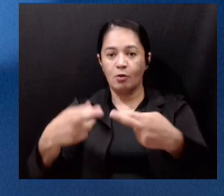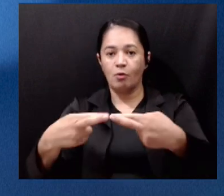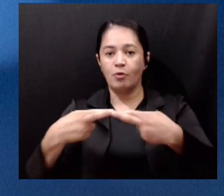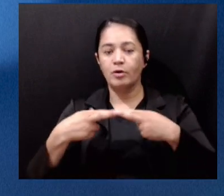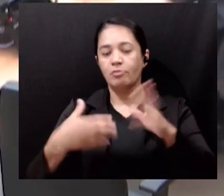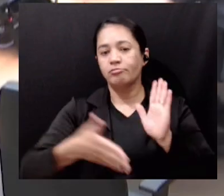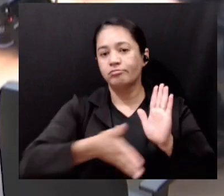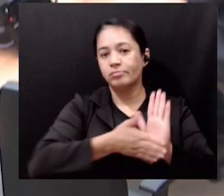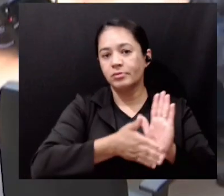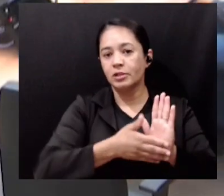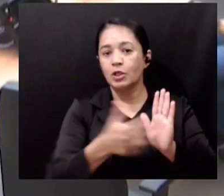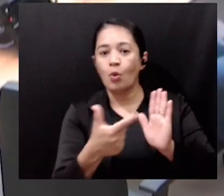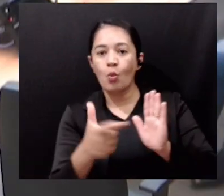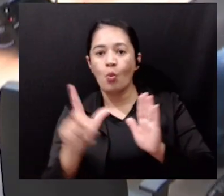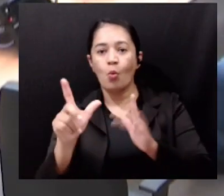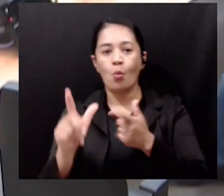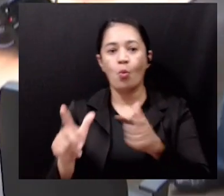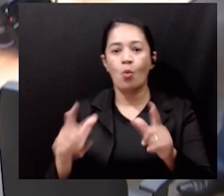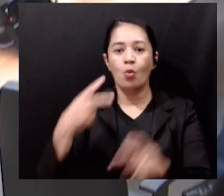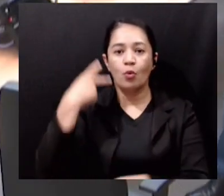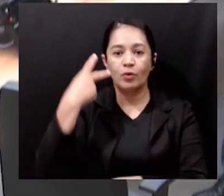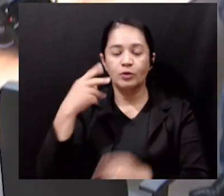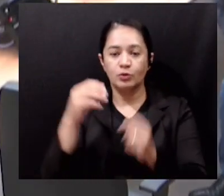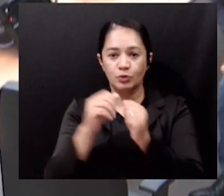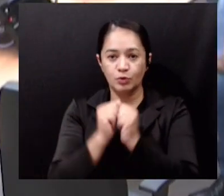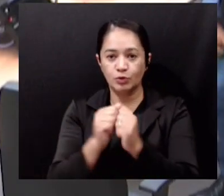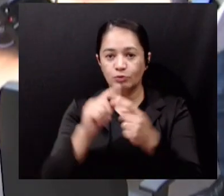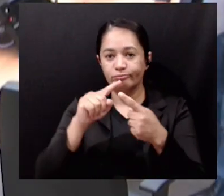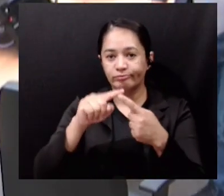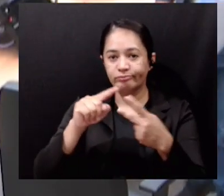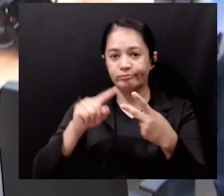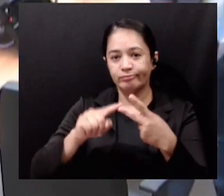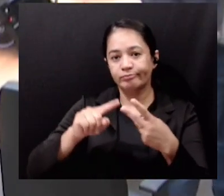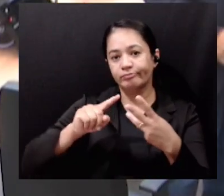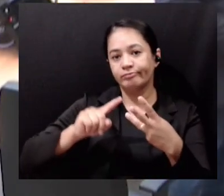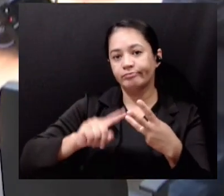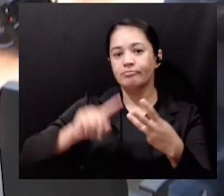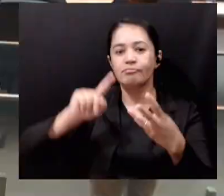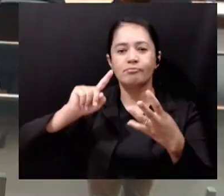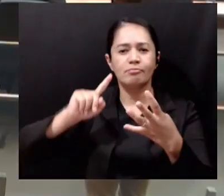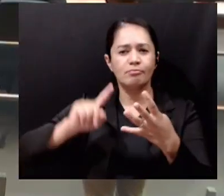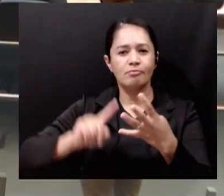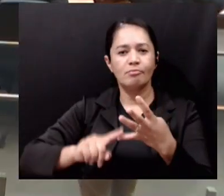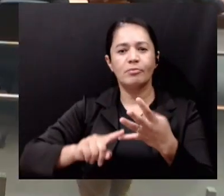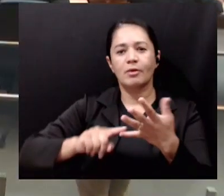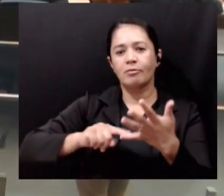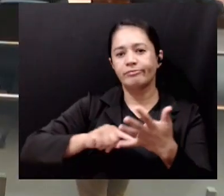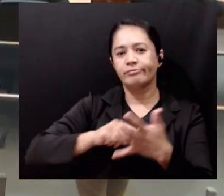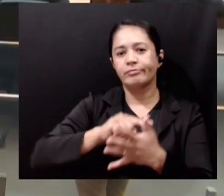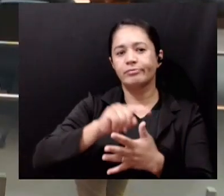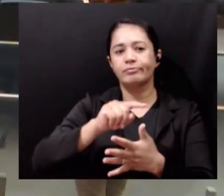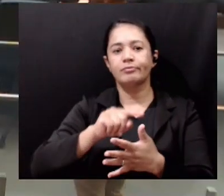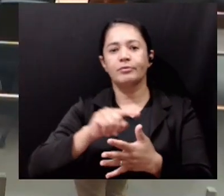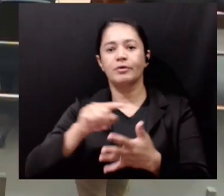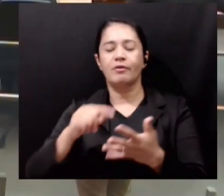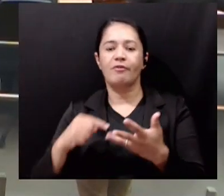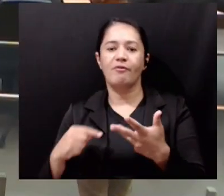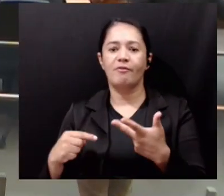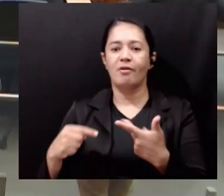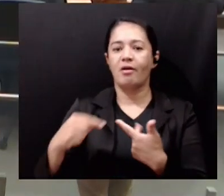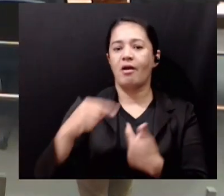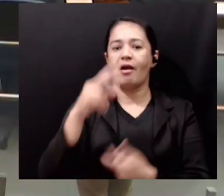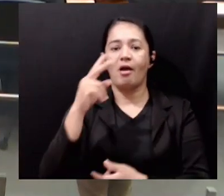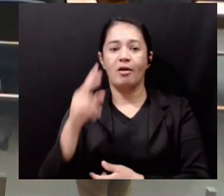outros vereadores: Edson Ribeiro, Felipe Marquesi, Guilherme Teixeira, Herbert Ganem, Igor Diego, Nelson Osser,